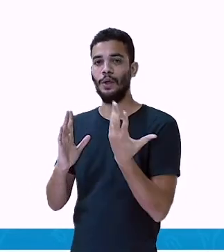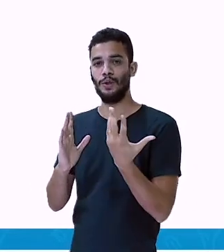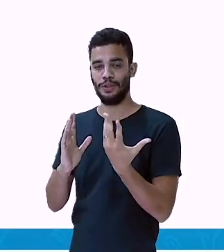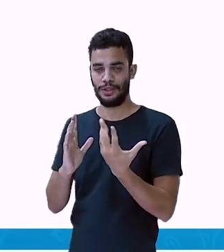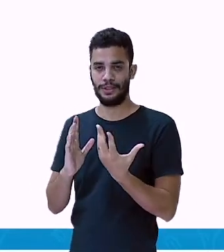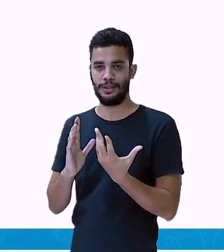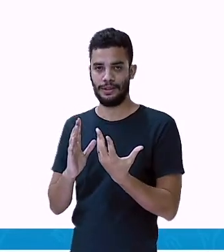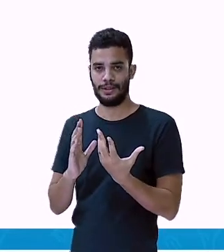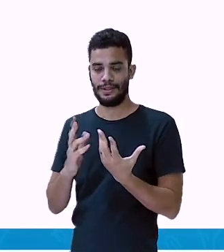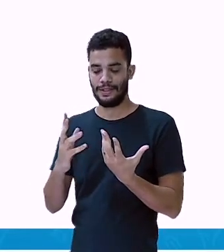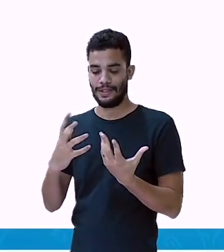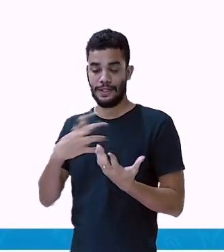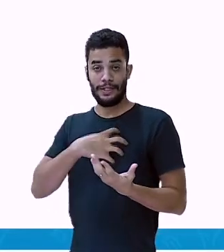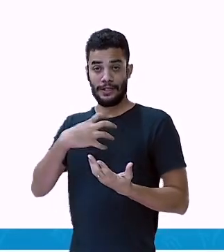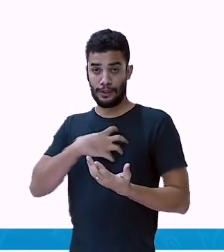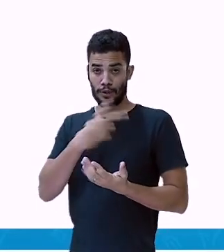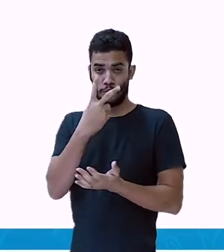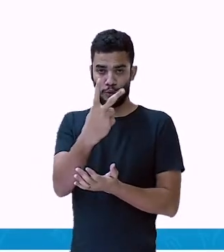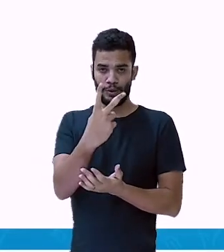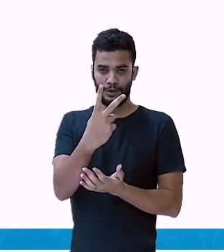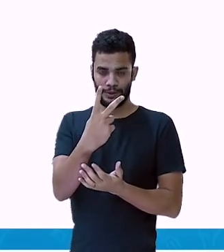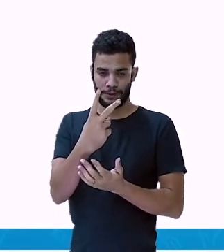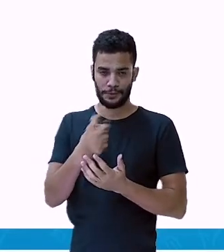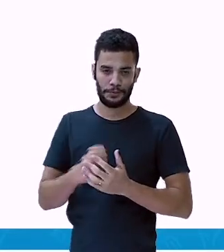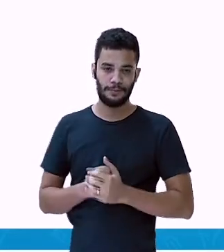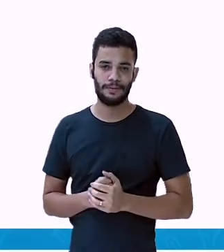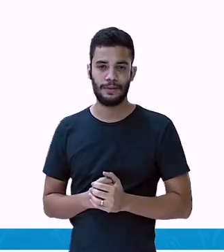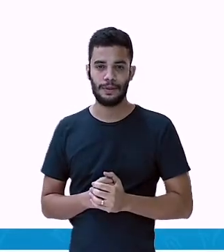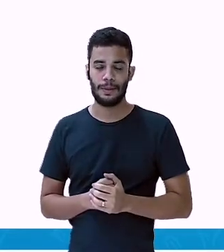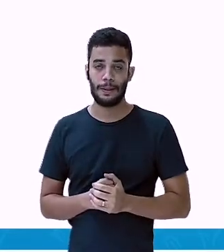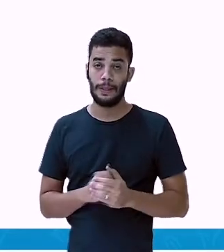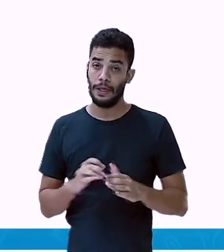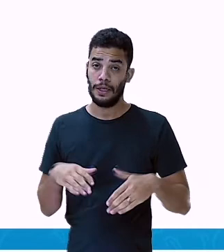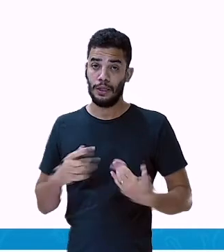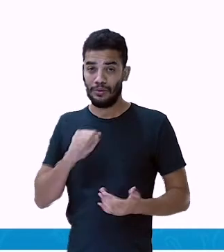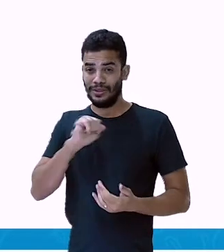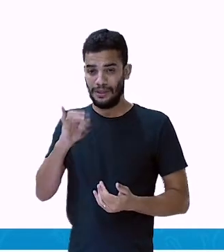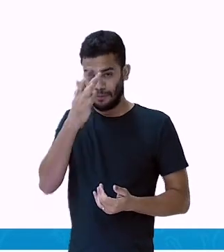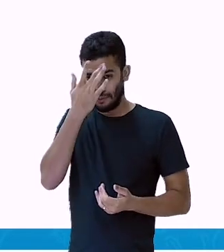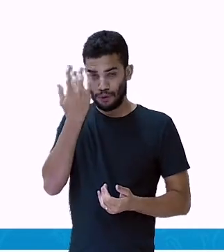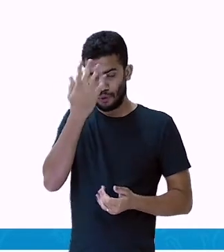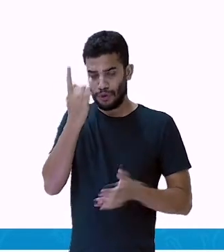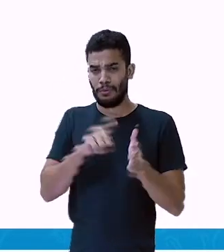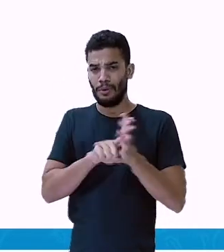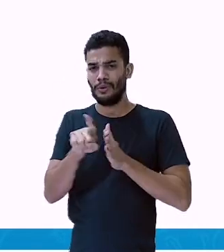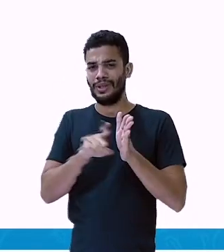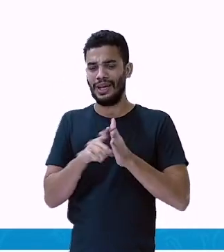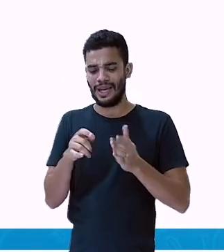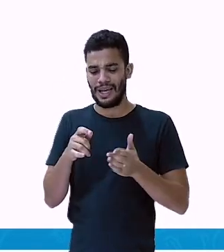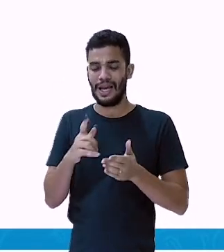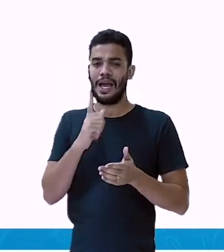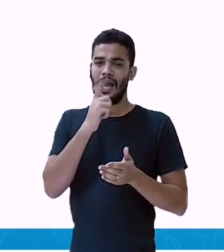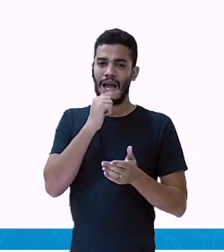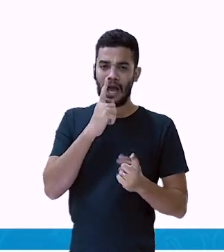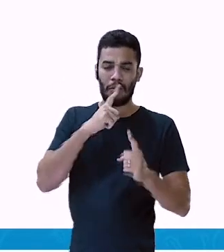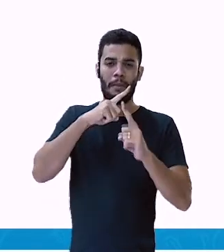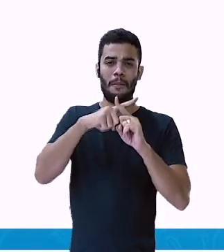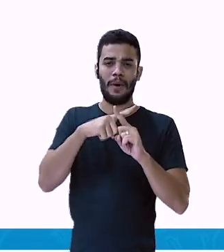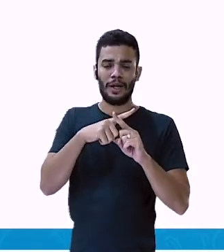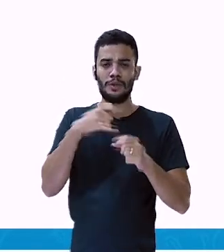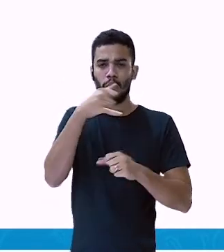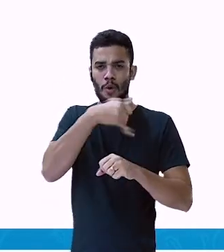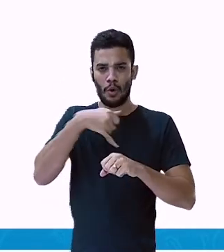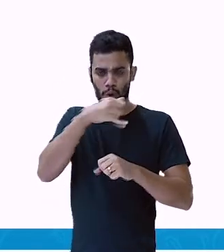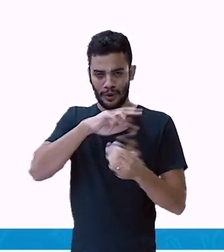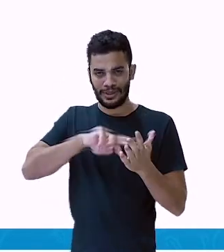bifásica, tá? Então, a partir de agora, perguntou para você, água e óleo é mistura? É uma mistura